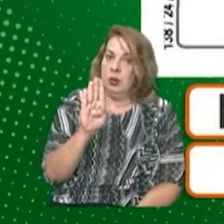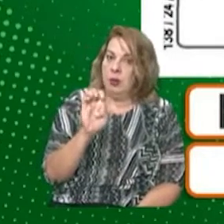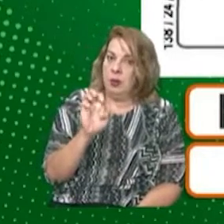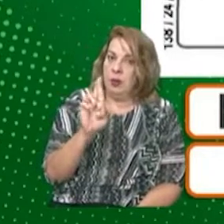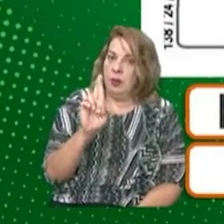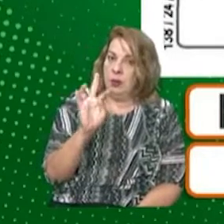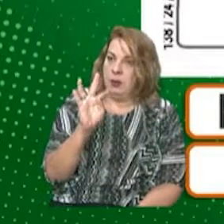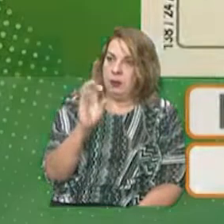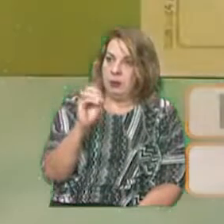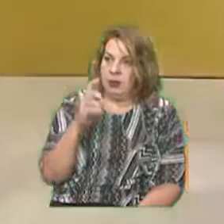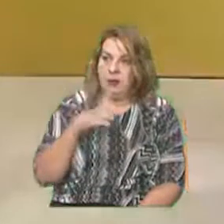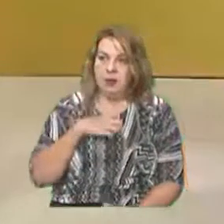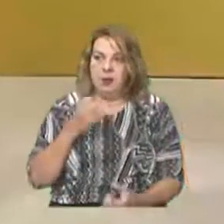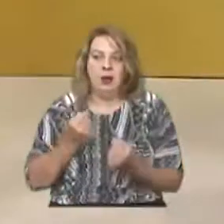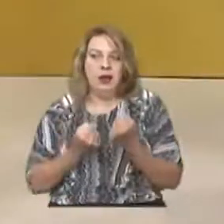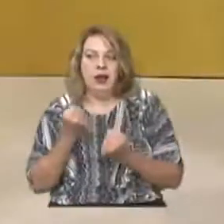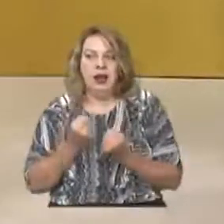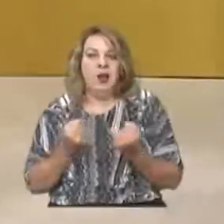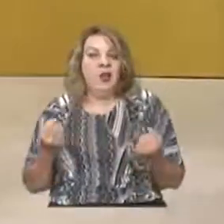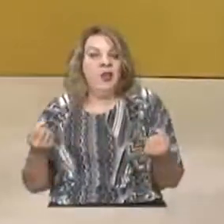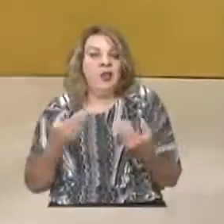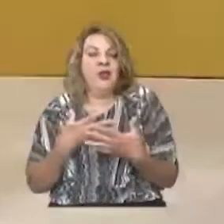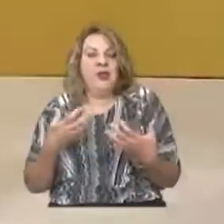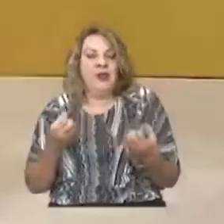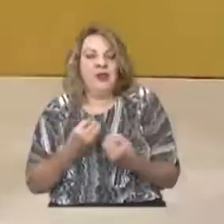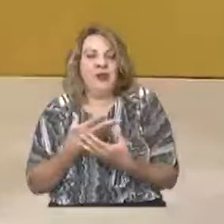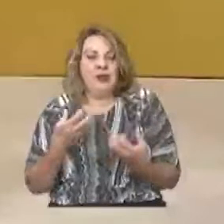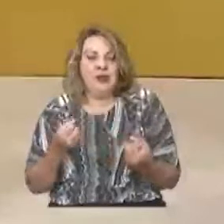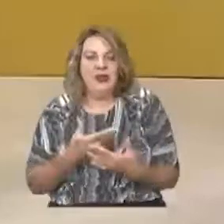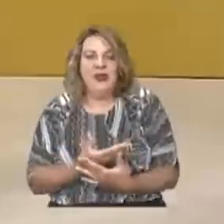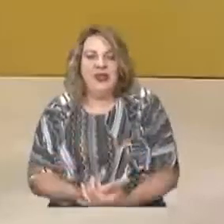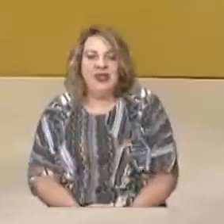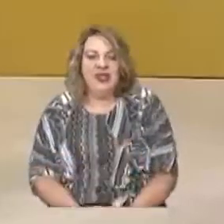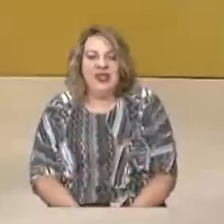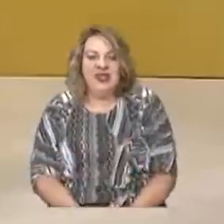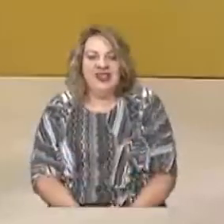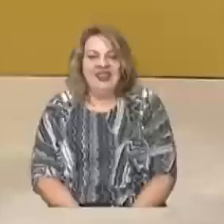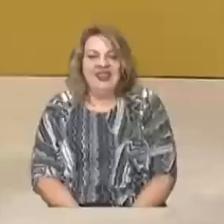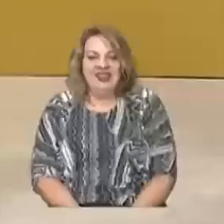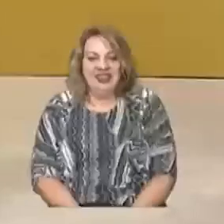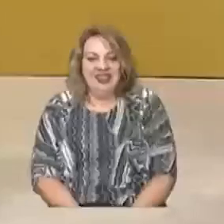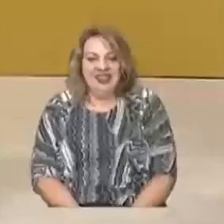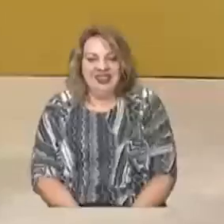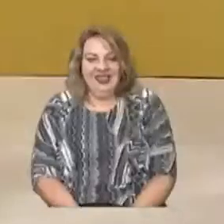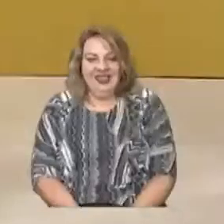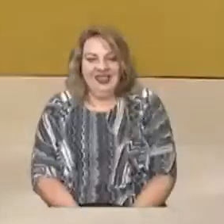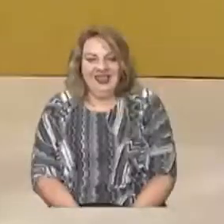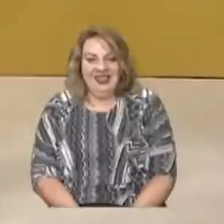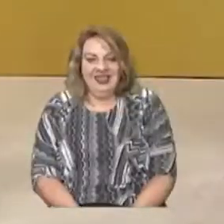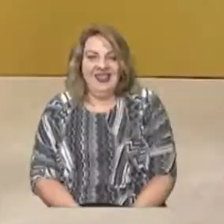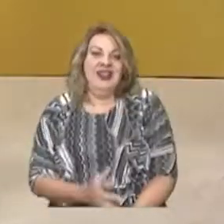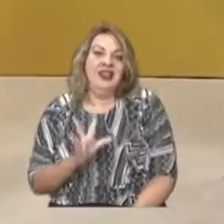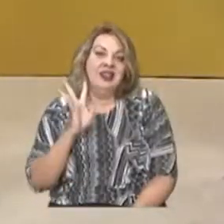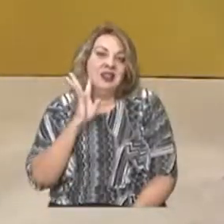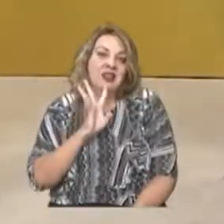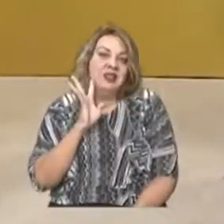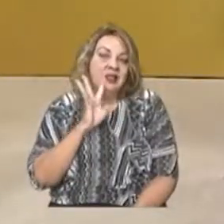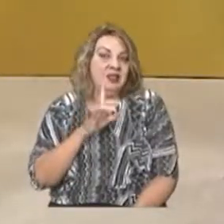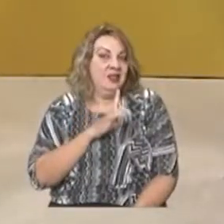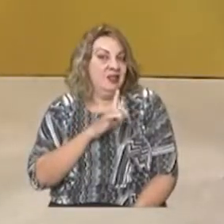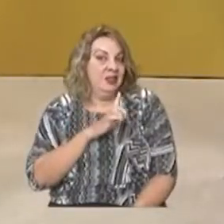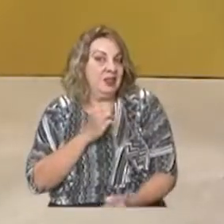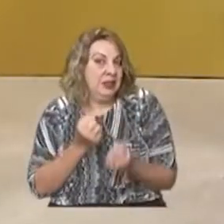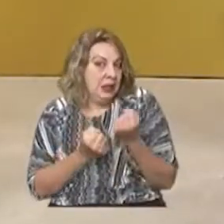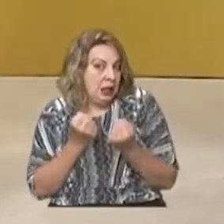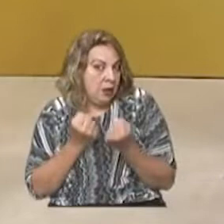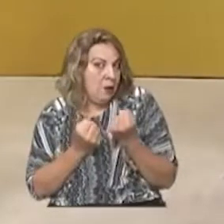carro novo, hein, Gilberto? Coisa boa! Coisa boa! Muito legal. Se já tinha carro, agora já